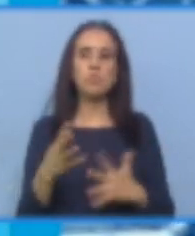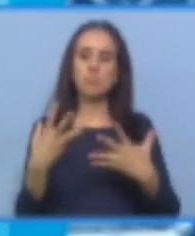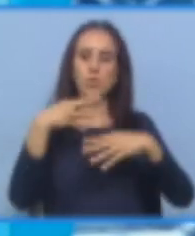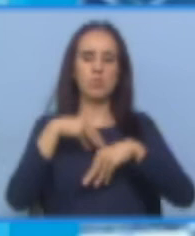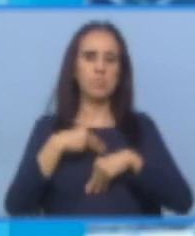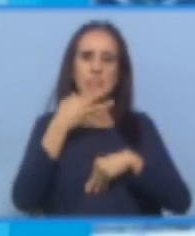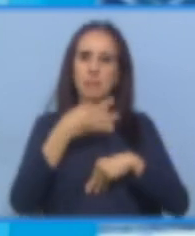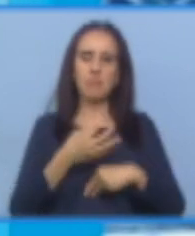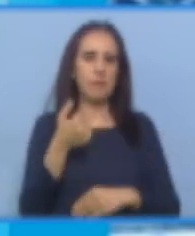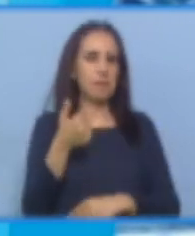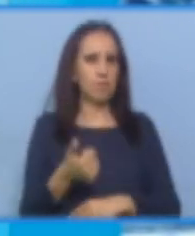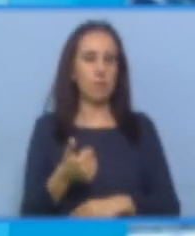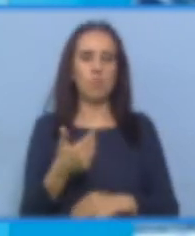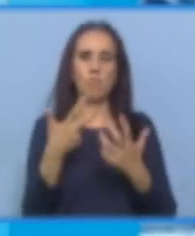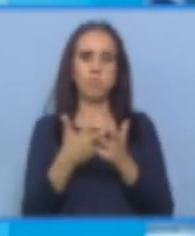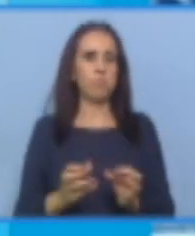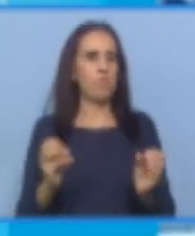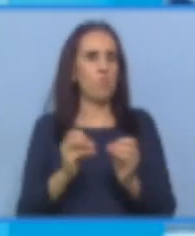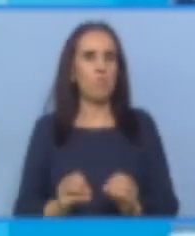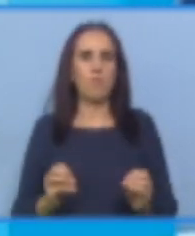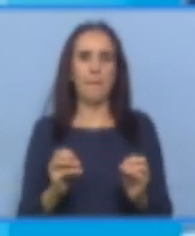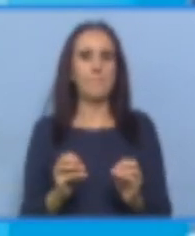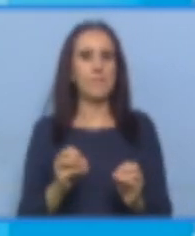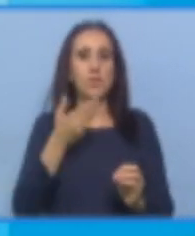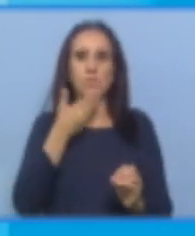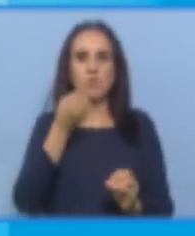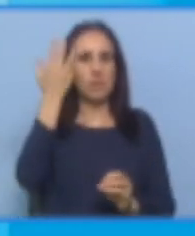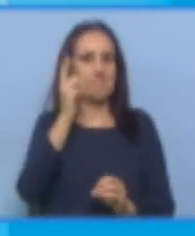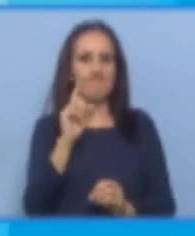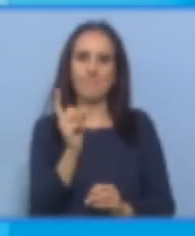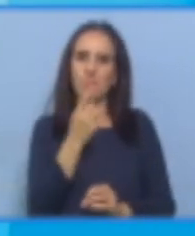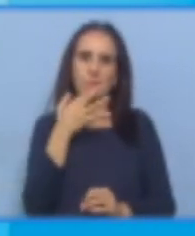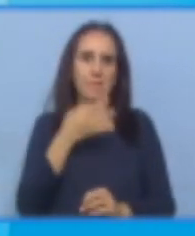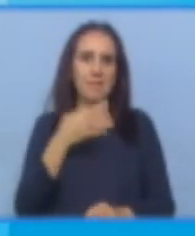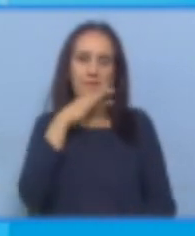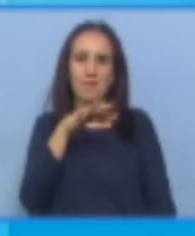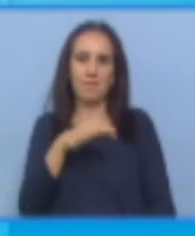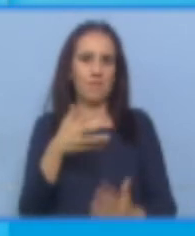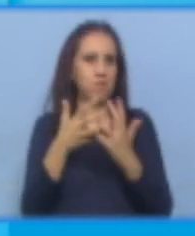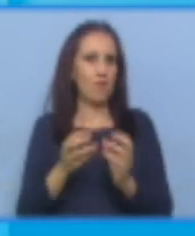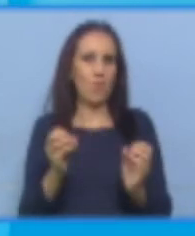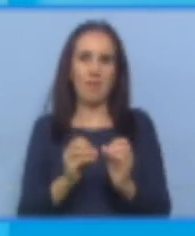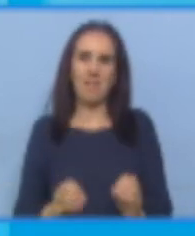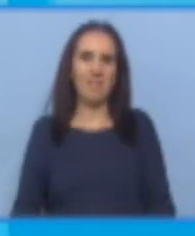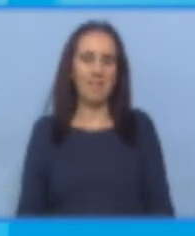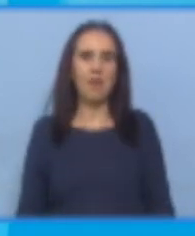de certeza bom e vai ser, sem dúvida, uma experiência inesquecível para toda a família, e sem dúvida nenhuma. Que